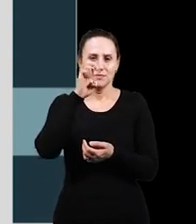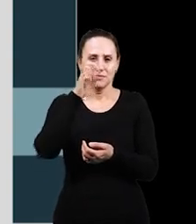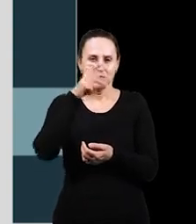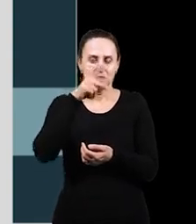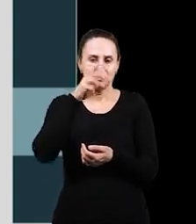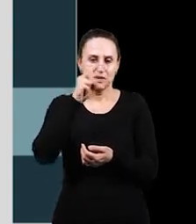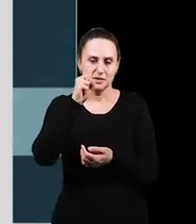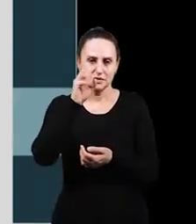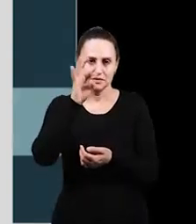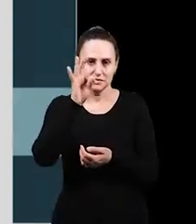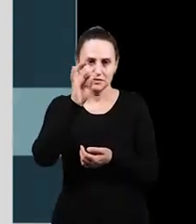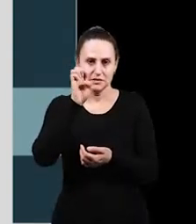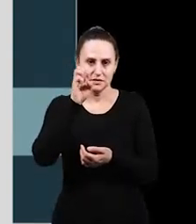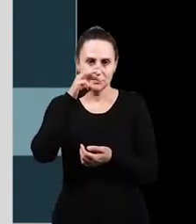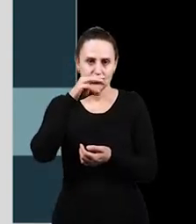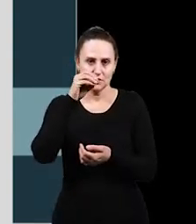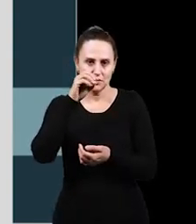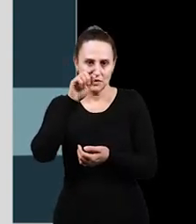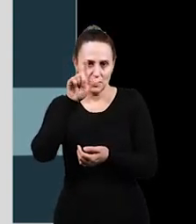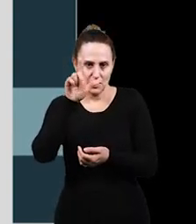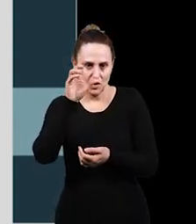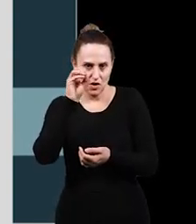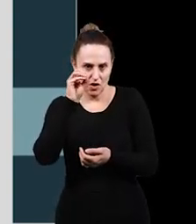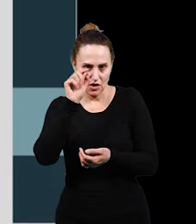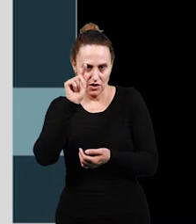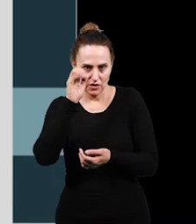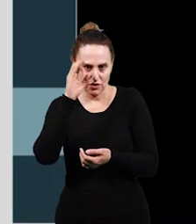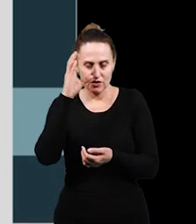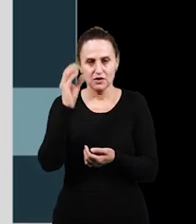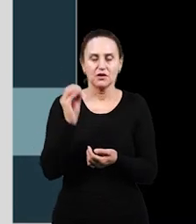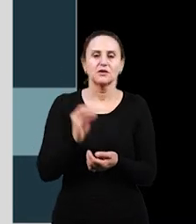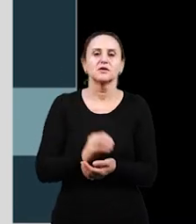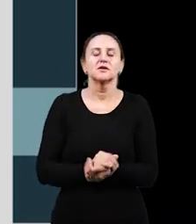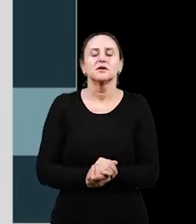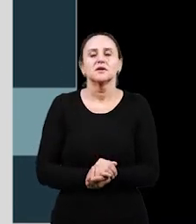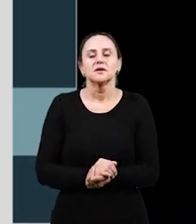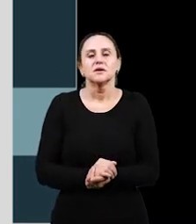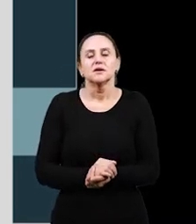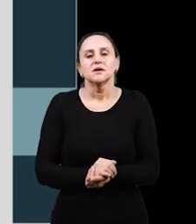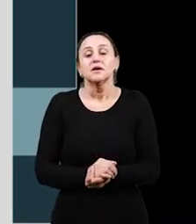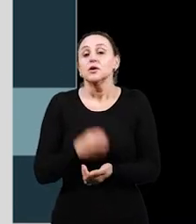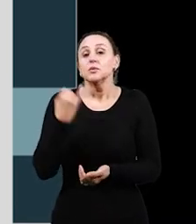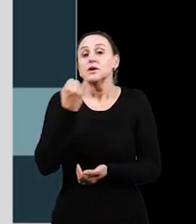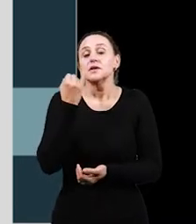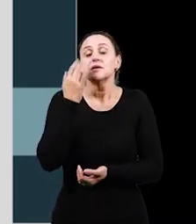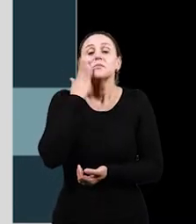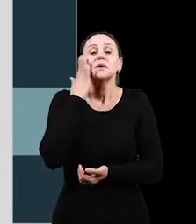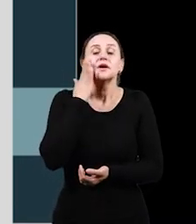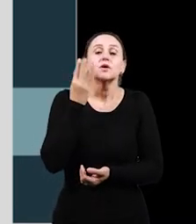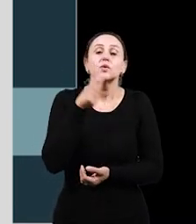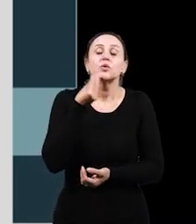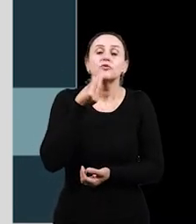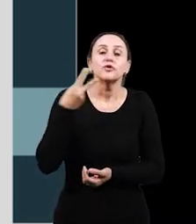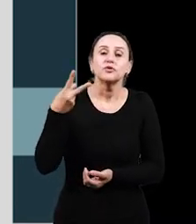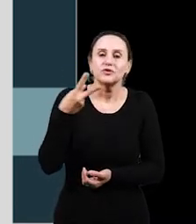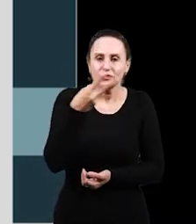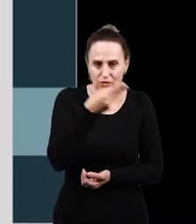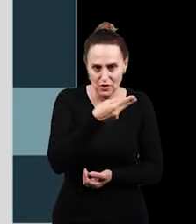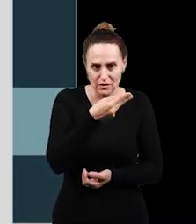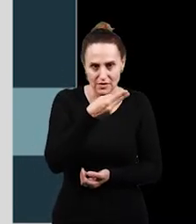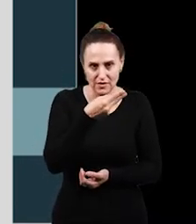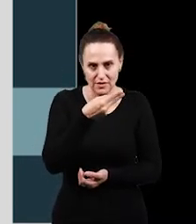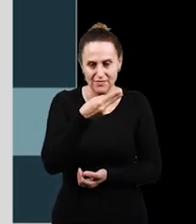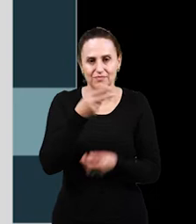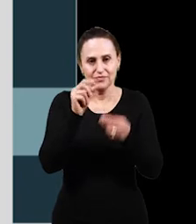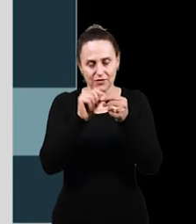o importante aqui é saber quais que são as implicações teóricas esse corte Siciliano né então quando o só